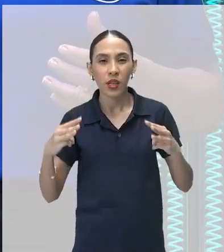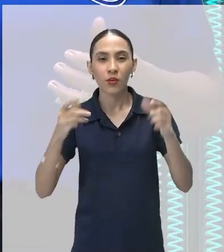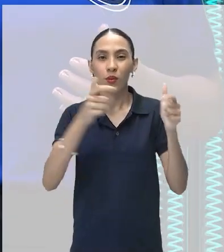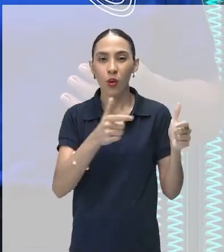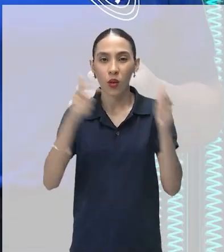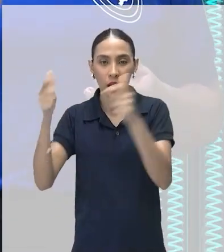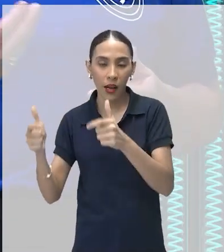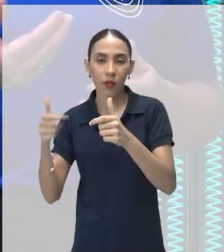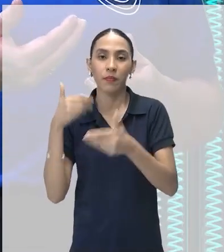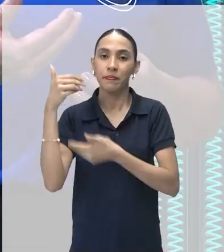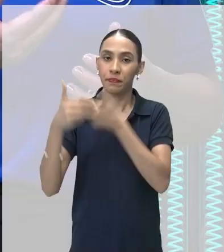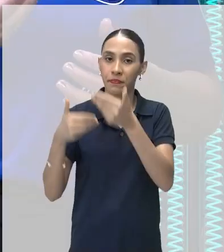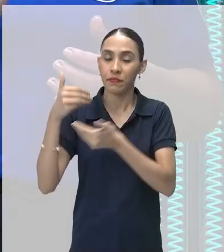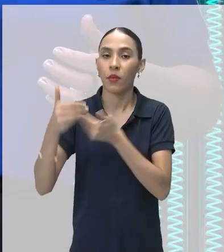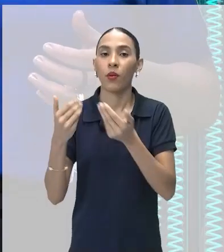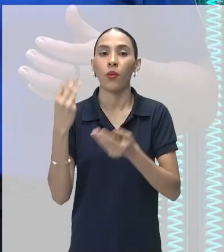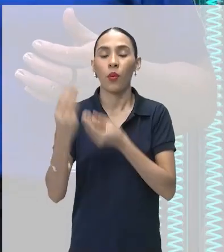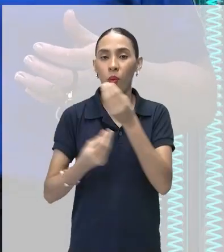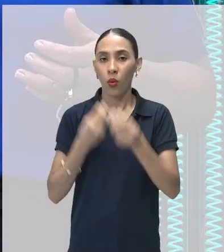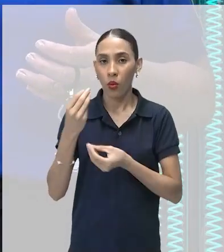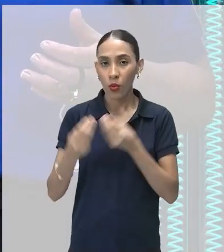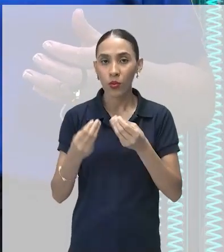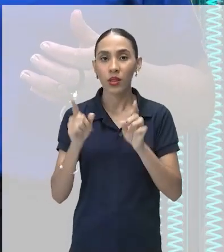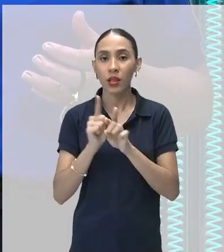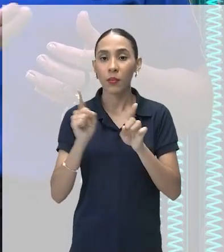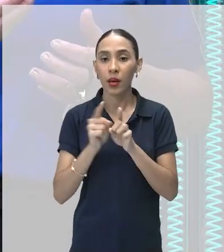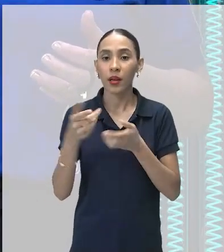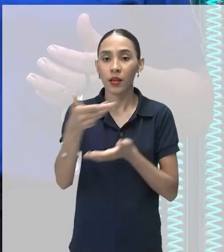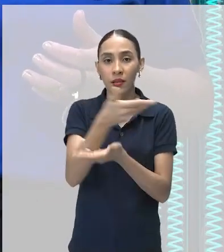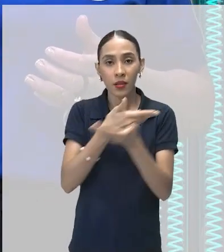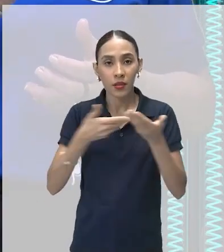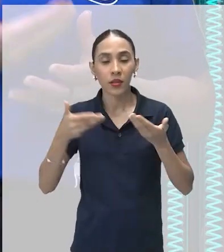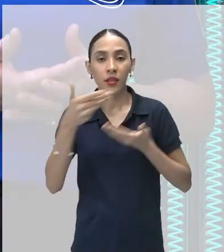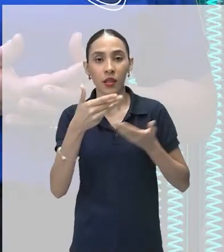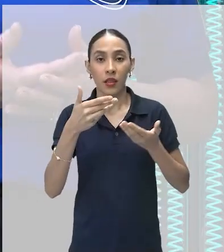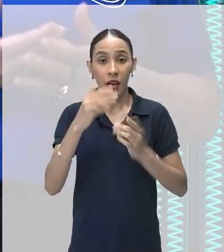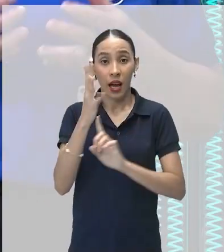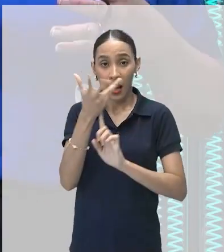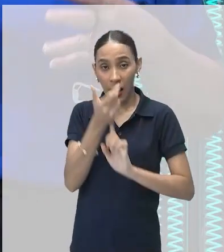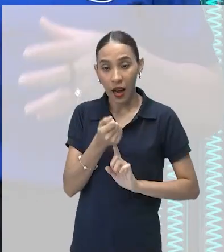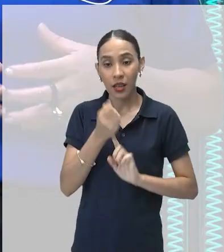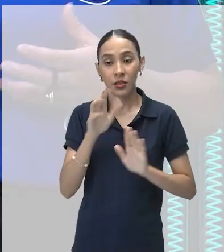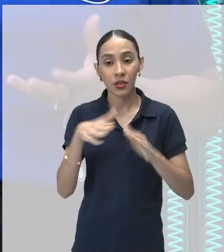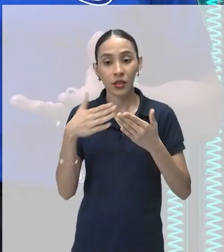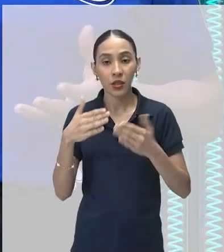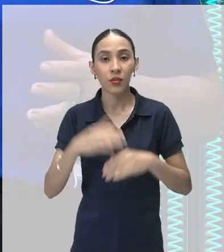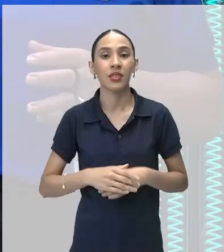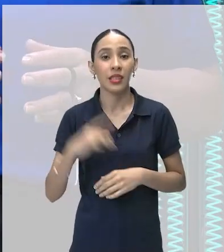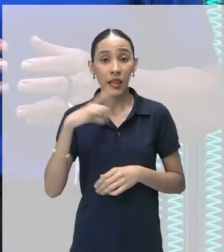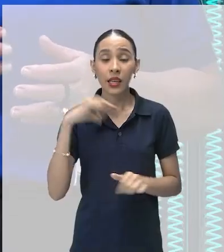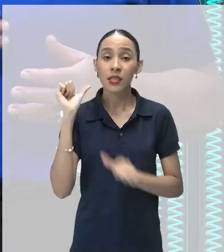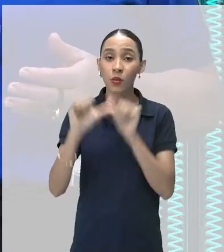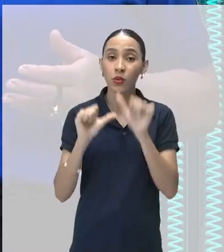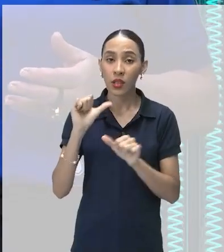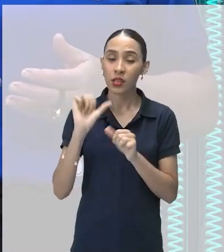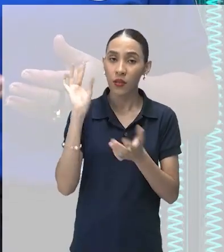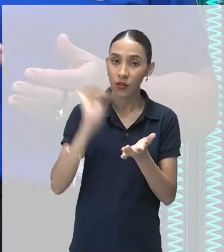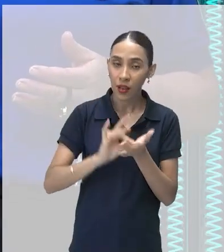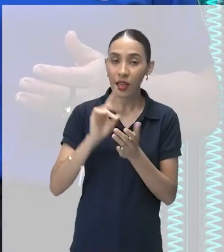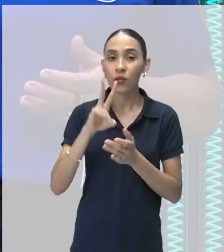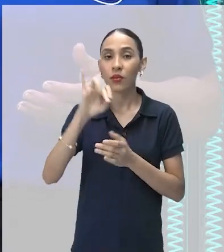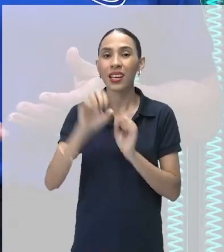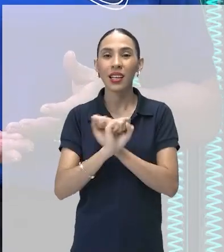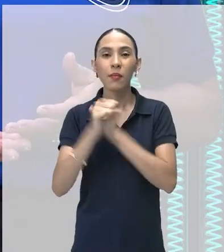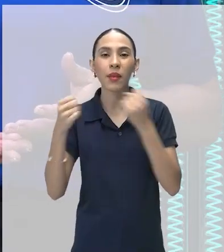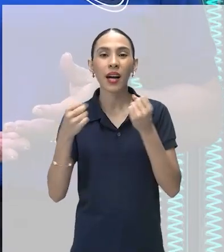a percorrer de forma integrada, né, aquela arte. Então há essa mudança, eles vão